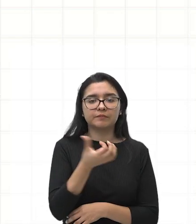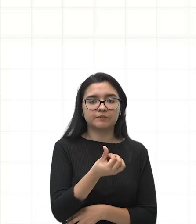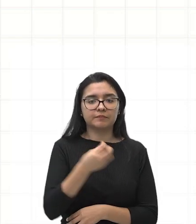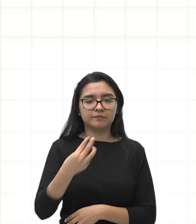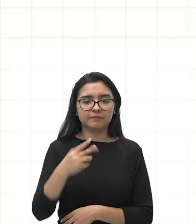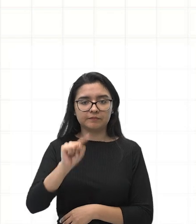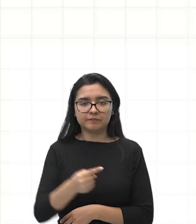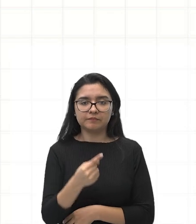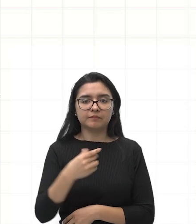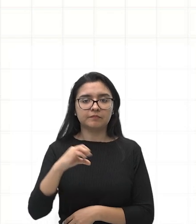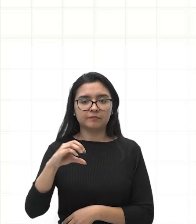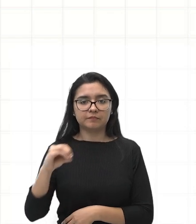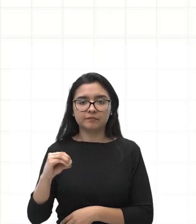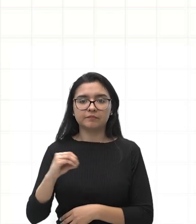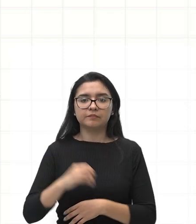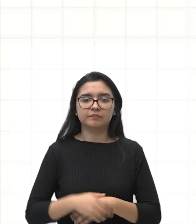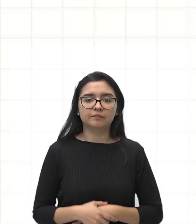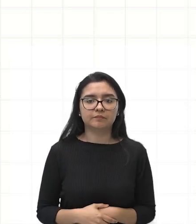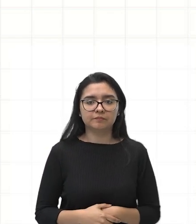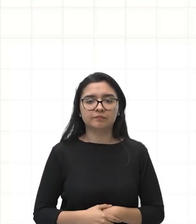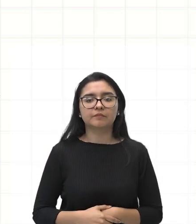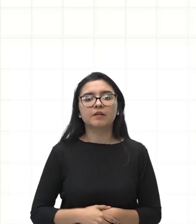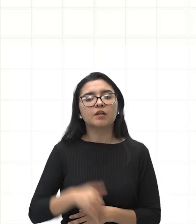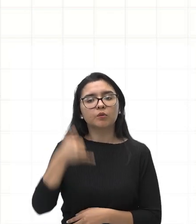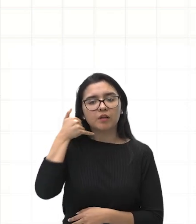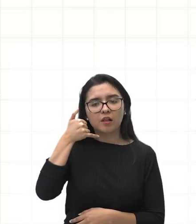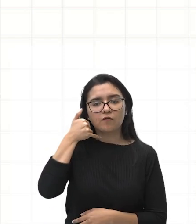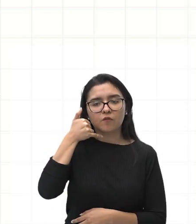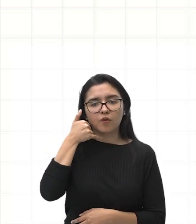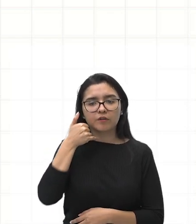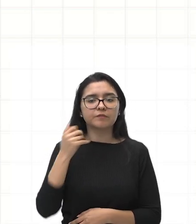R$ 63,90. E conta do telefone,